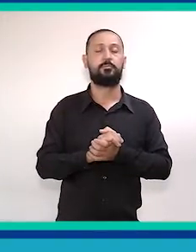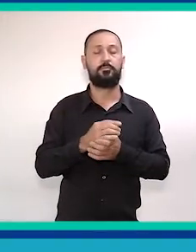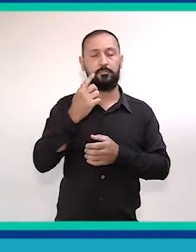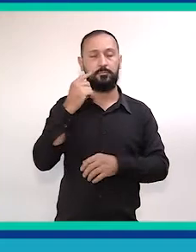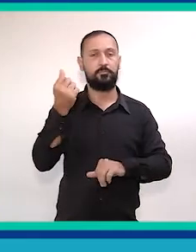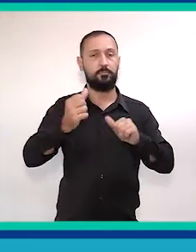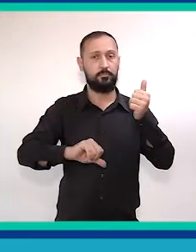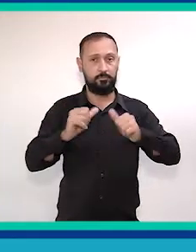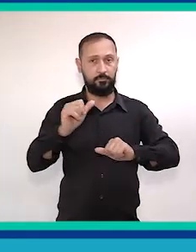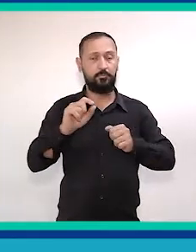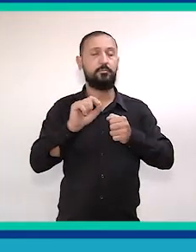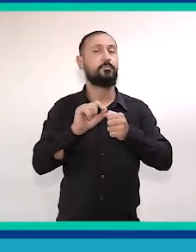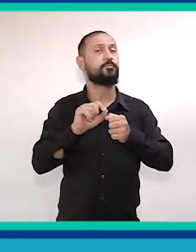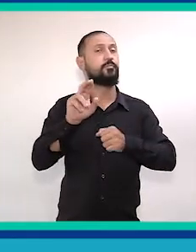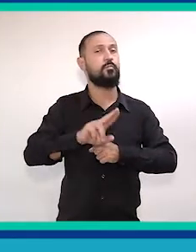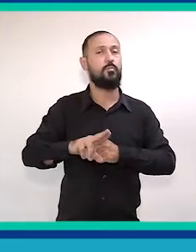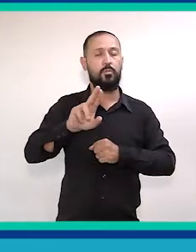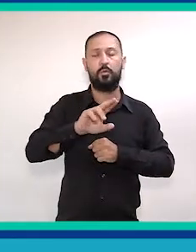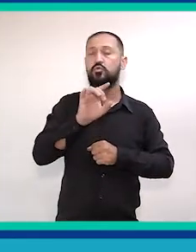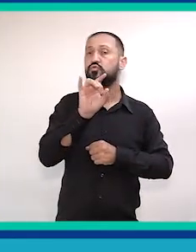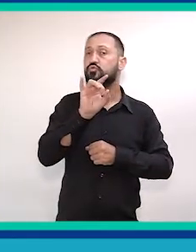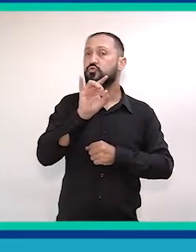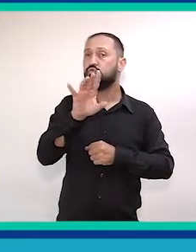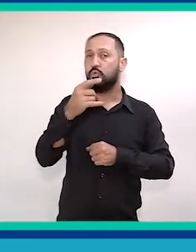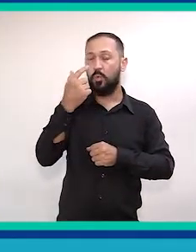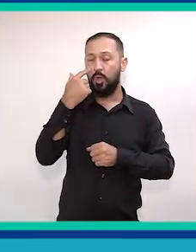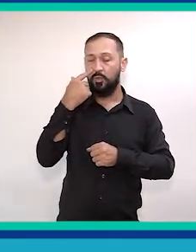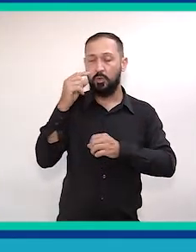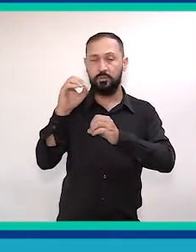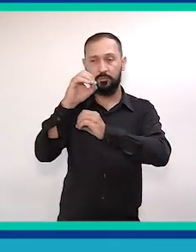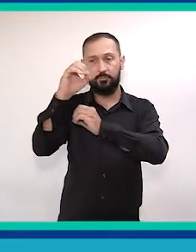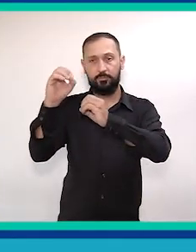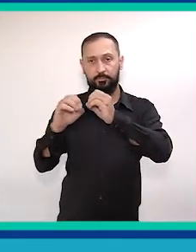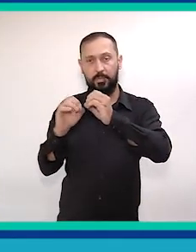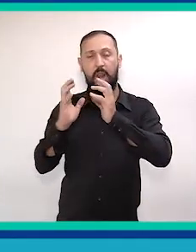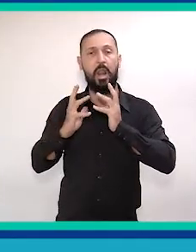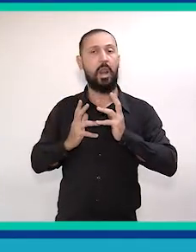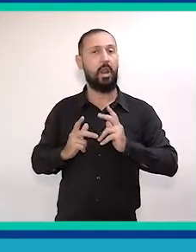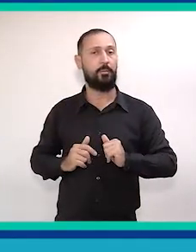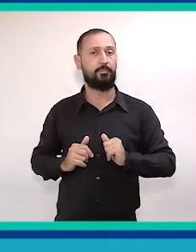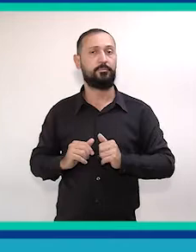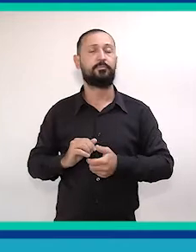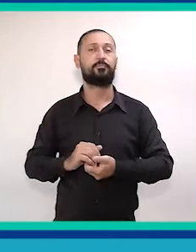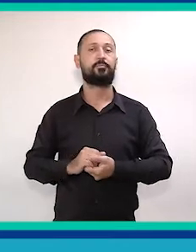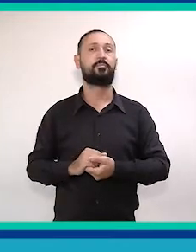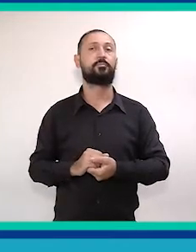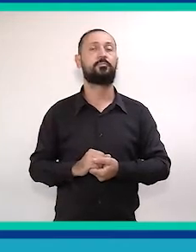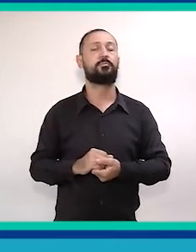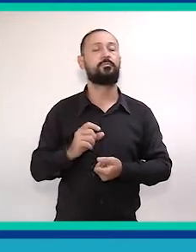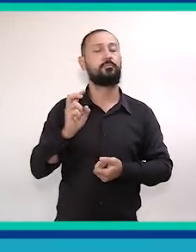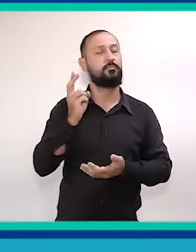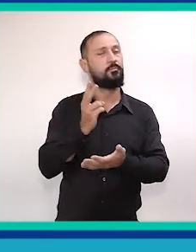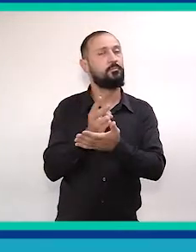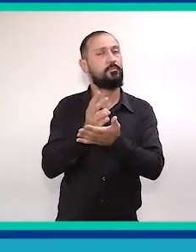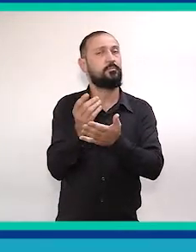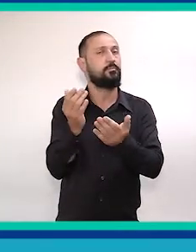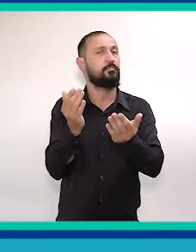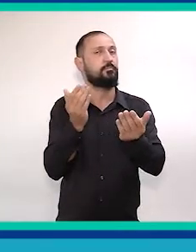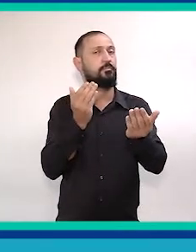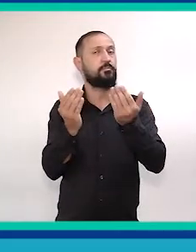Nesse caso, as análises foram feitas utilizando apenas a nossa molécula purificada, e a gente